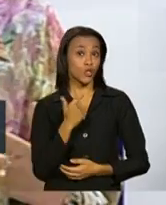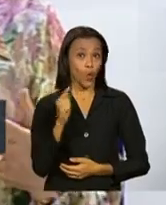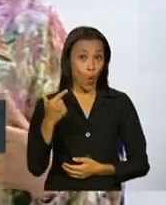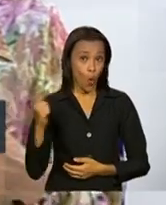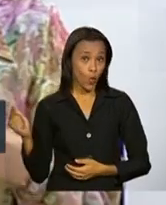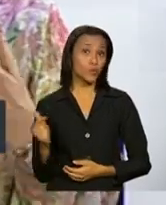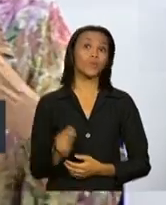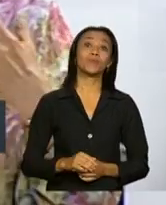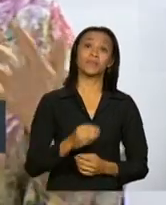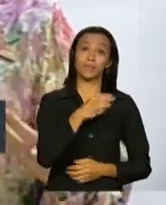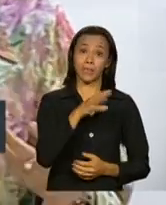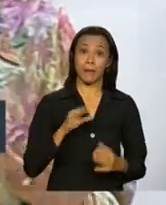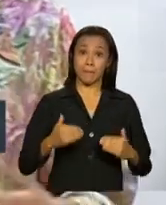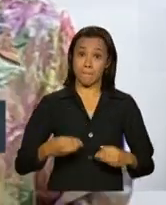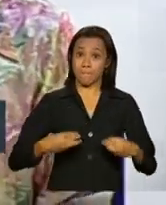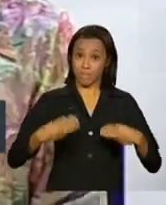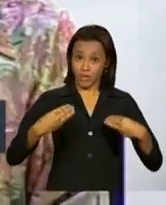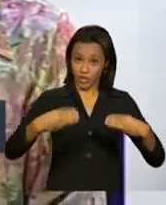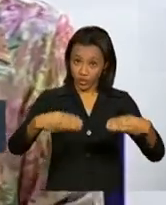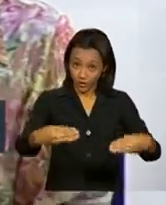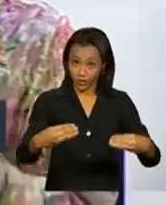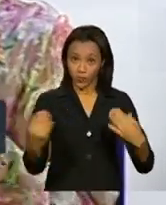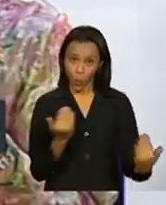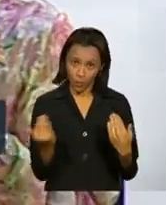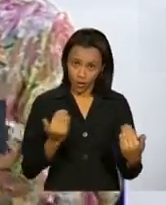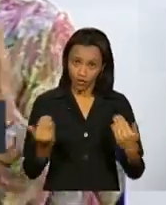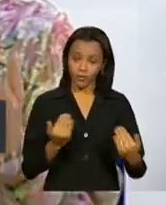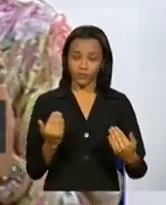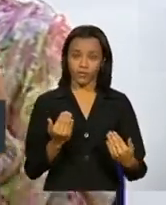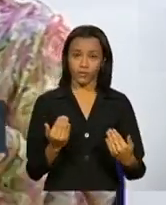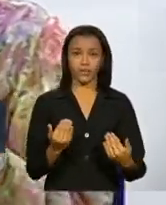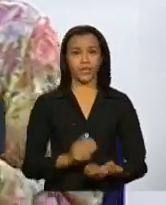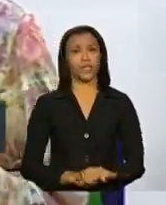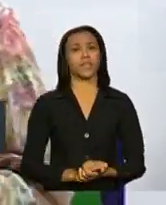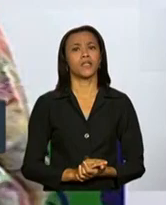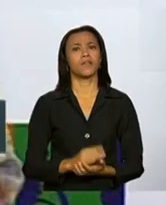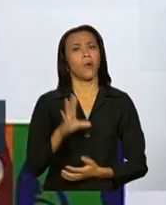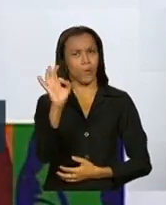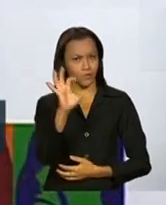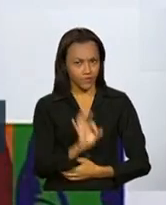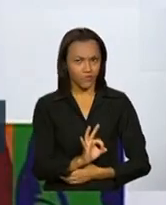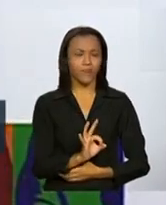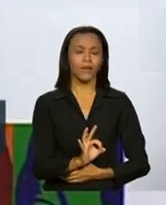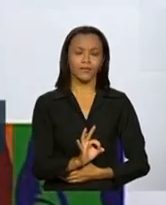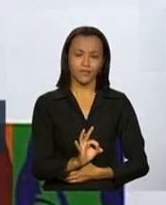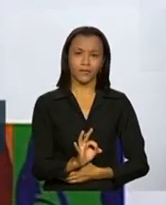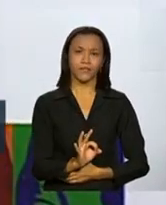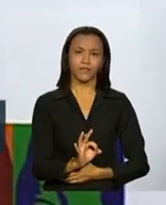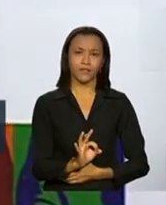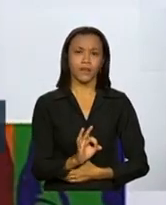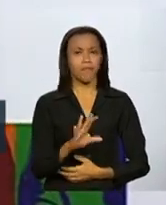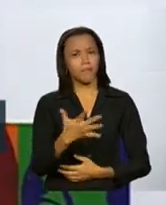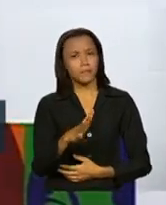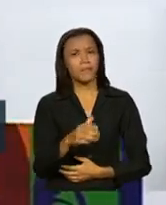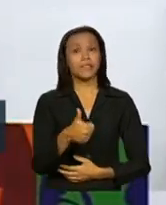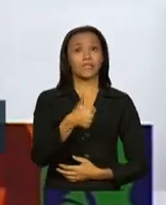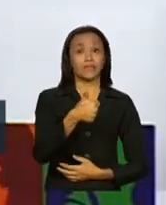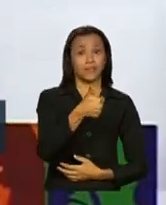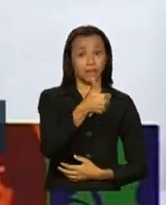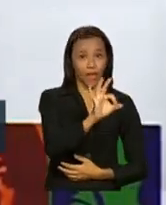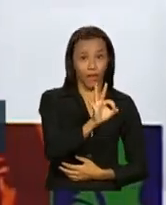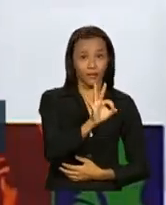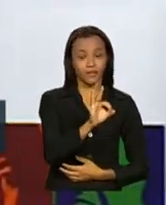Ministérios embora grandes né os percentuais também foram entre 10